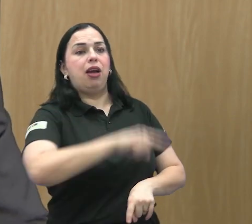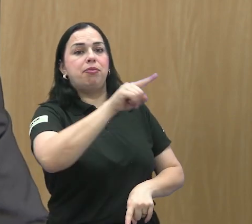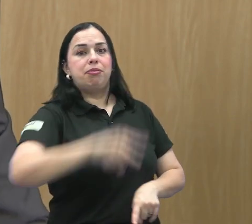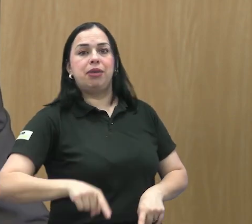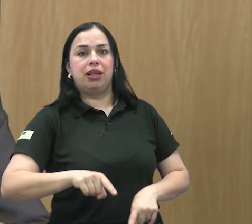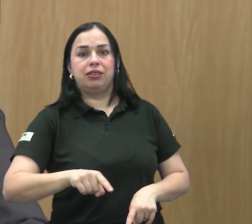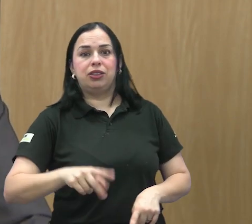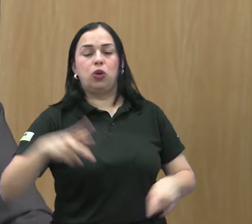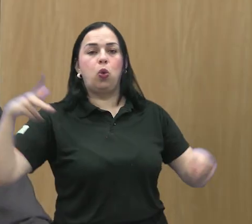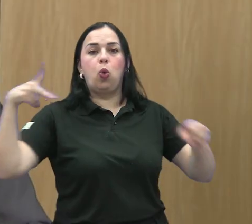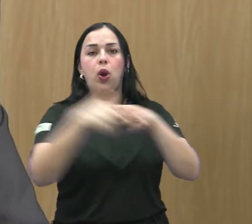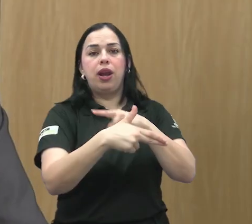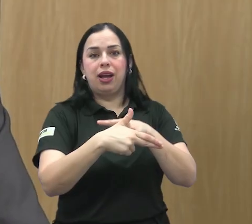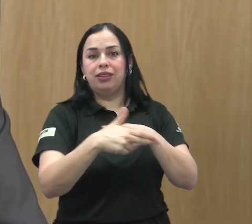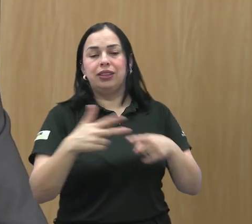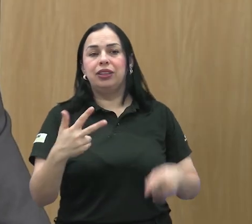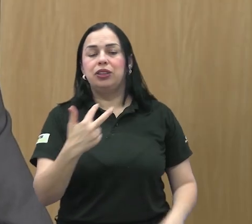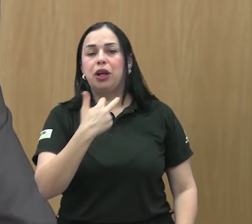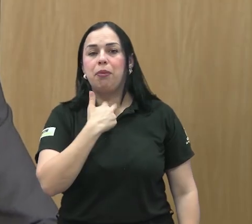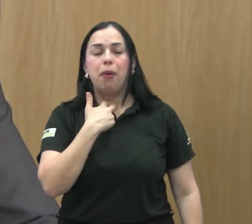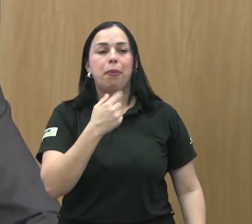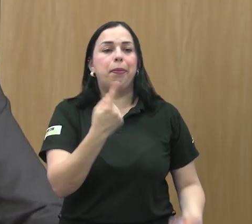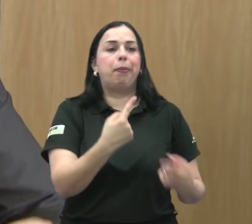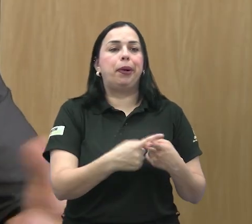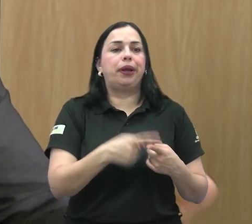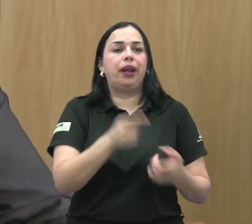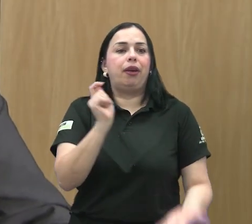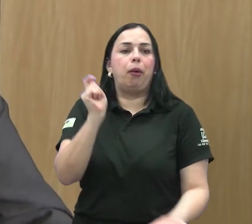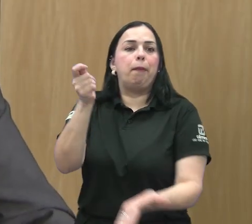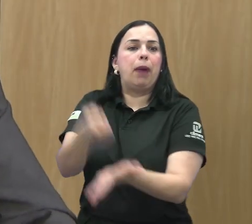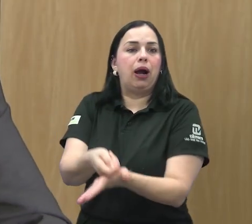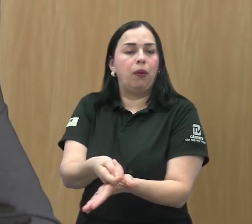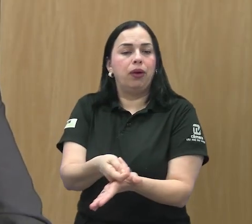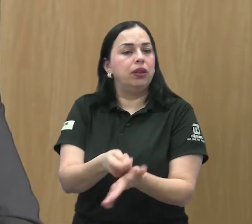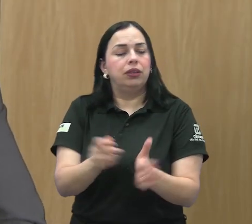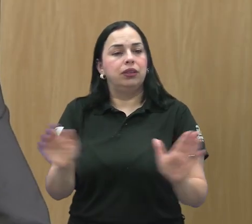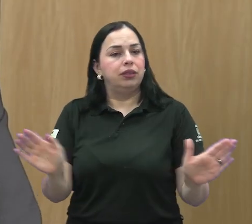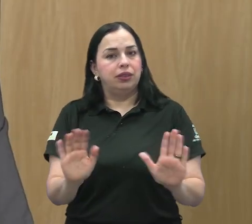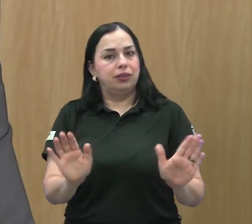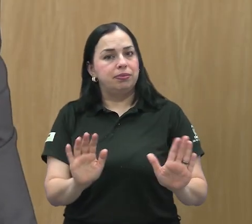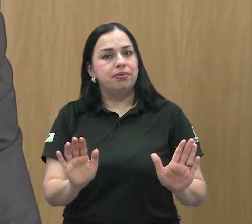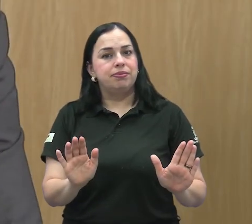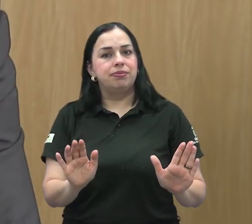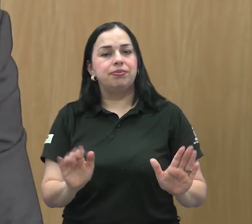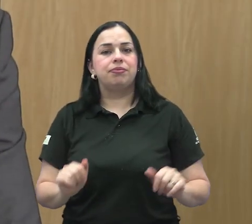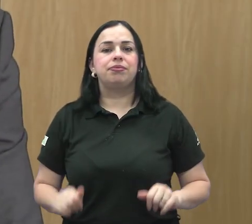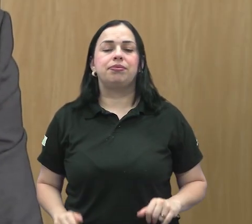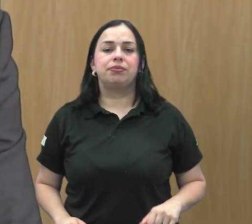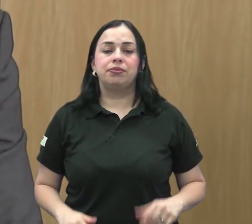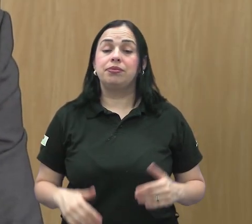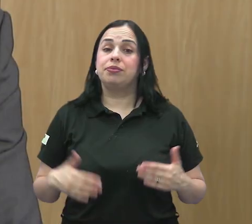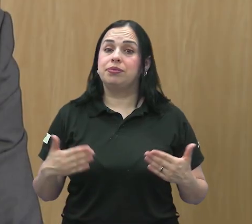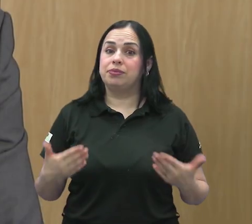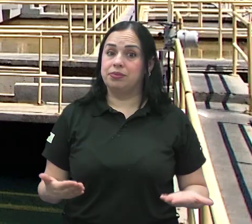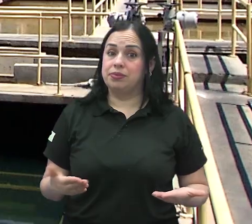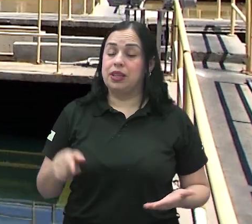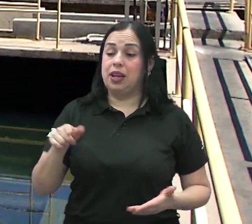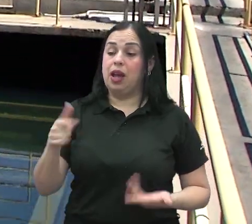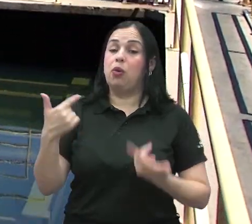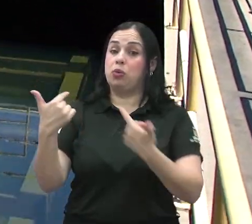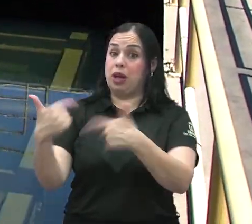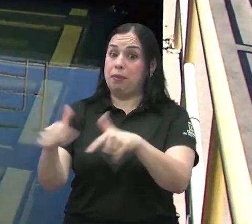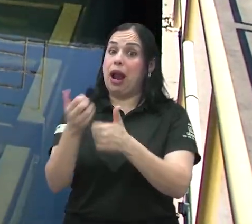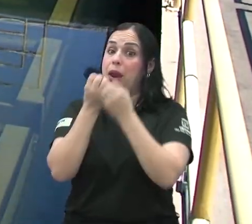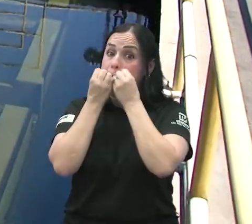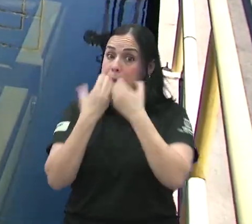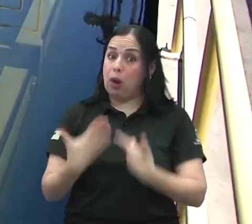o serviço em 24 horas, por exemplo, porque houve o inadimplemento da prestação por parte do consumidor. A